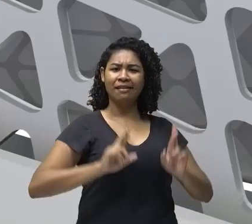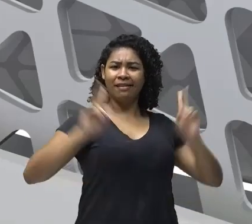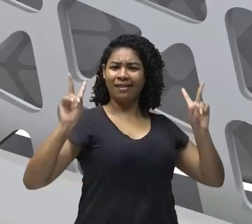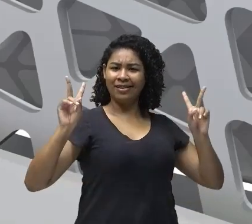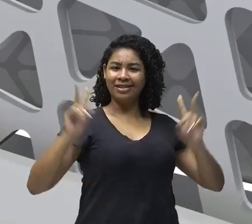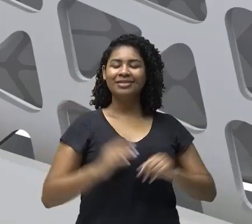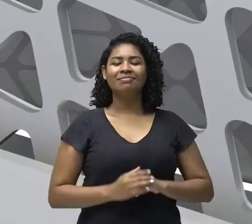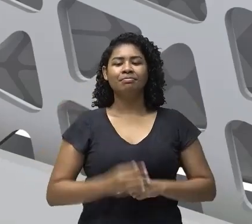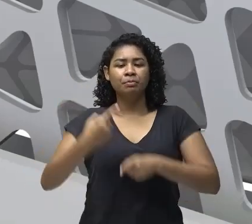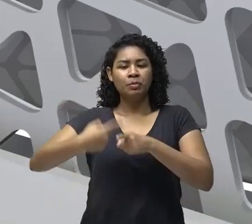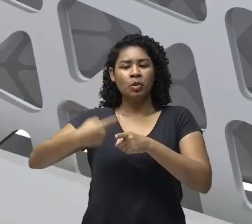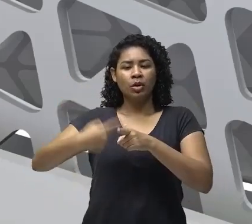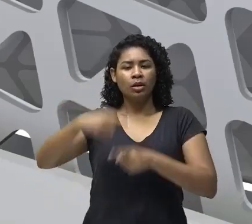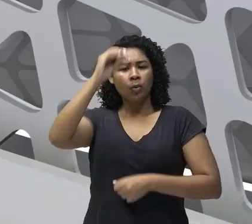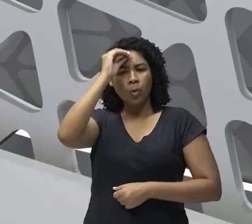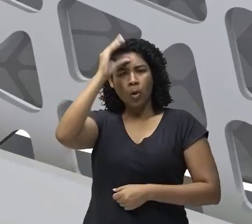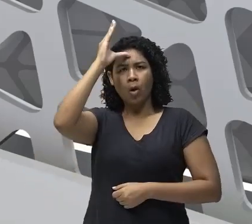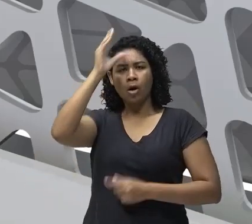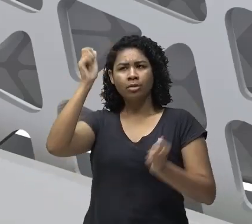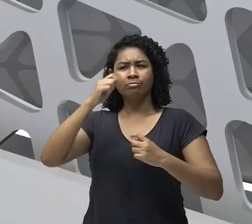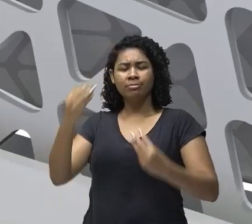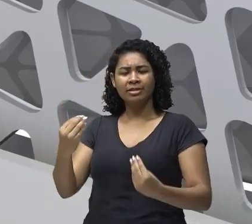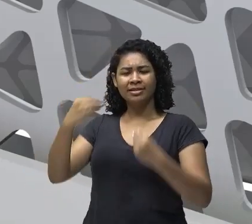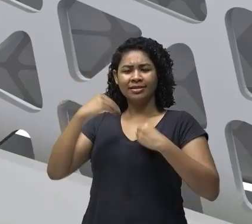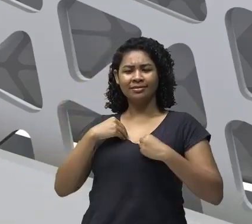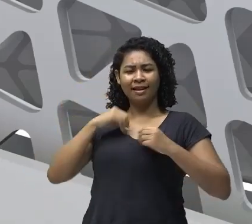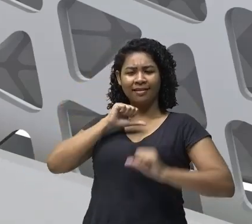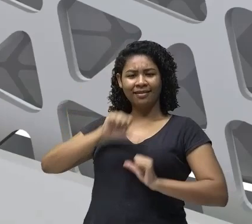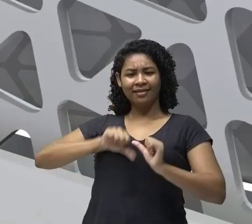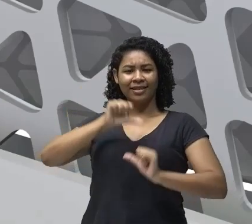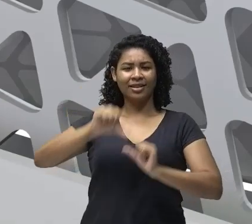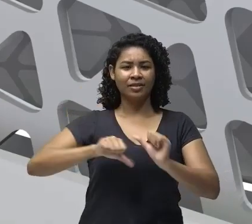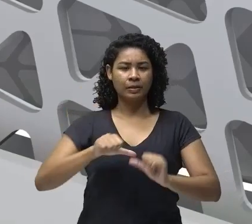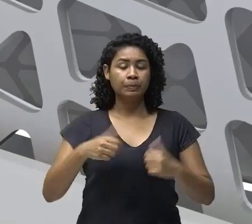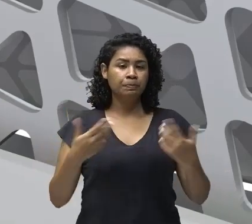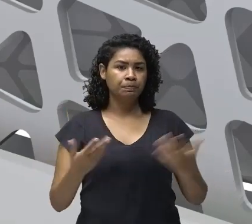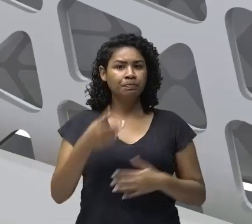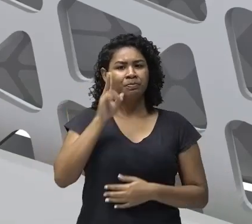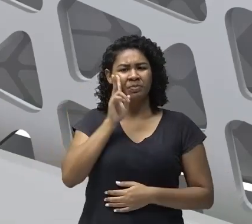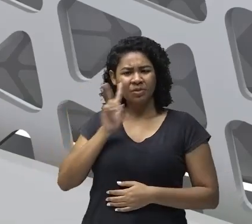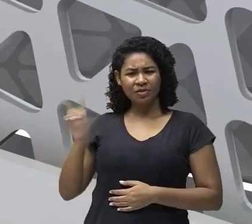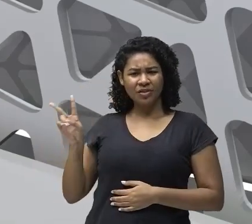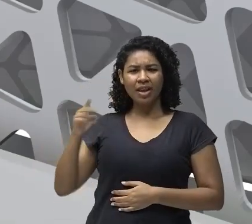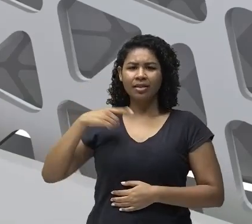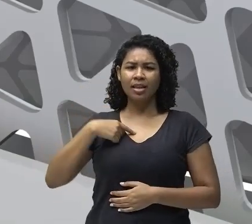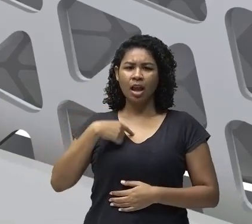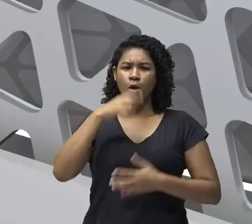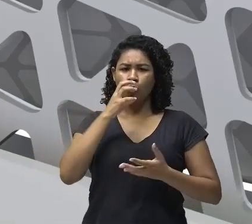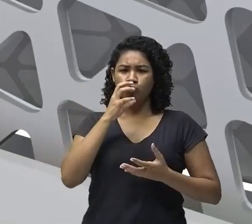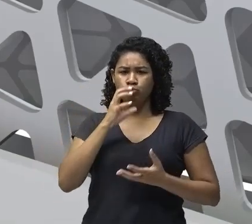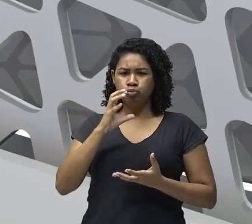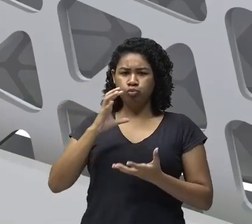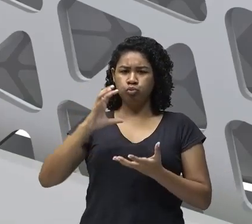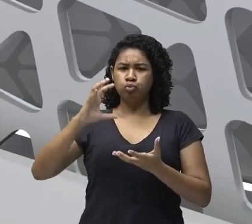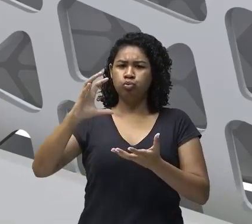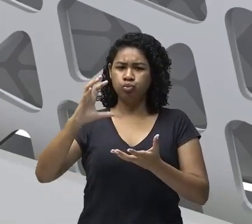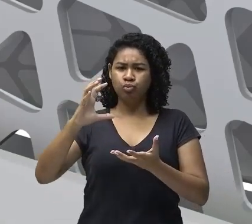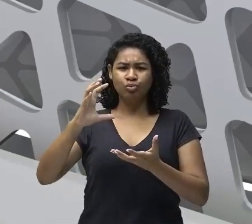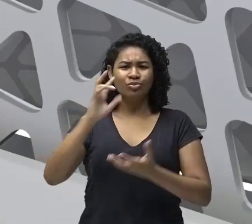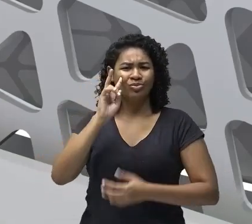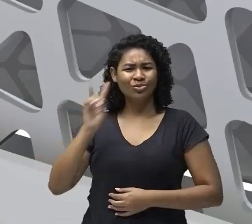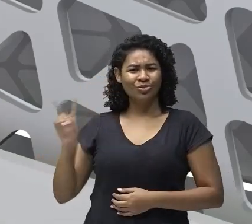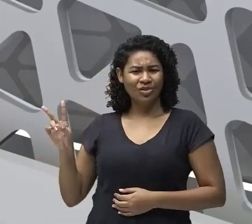conhecimento, ele muda a gente. Por exemplo, aqui vocês estão vendo 2 balões, com certeza vocês já viram esse tipo de